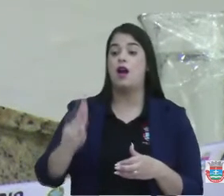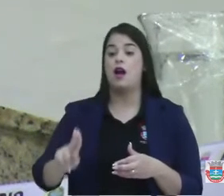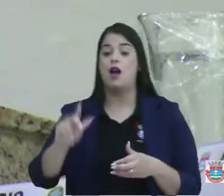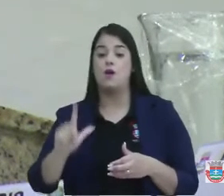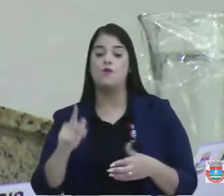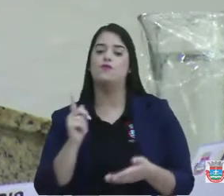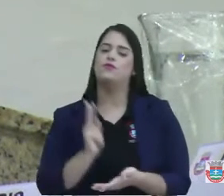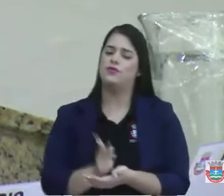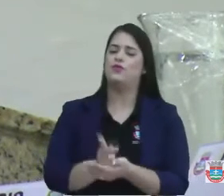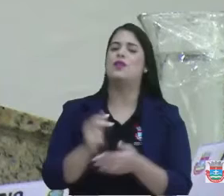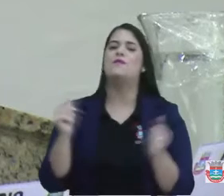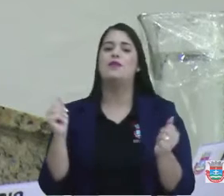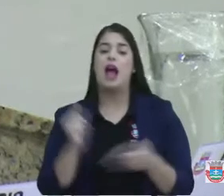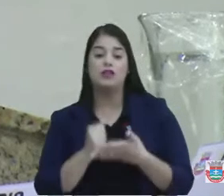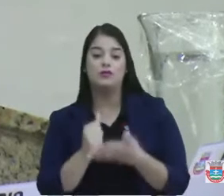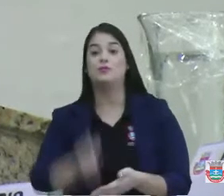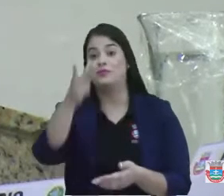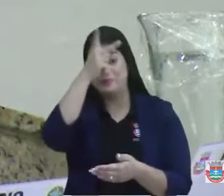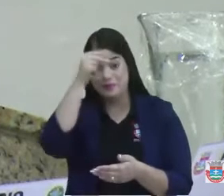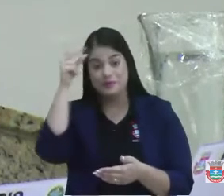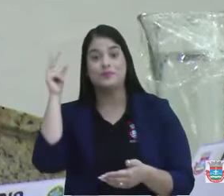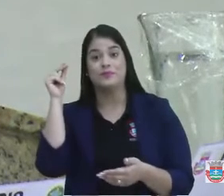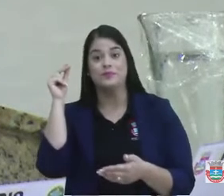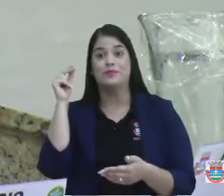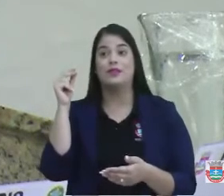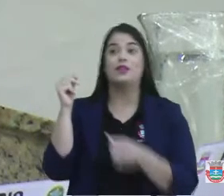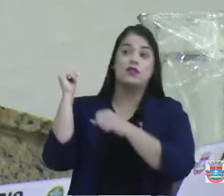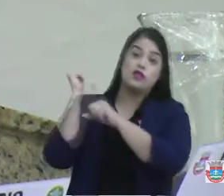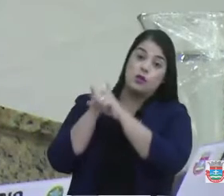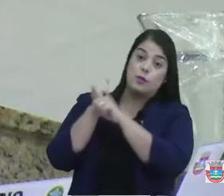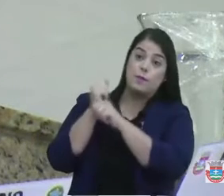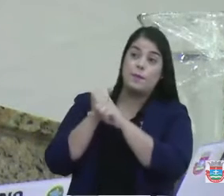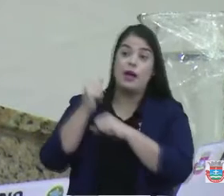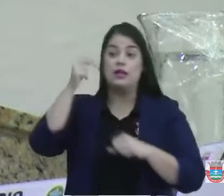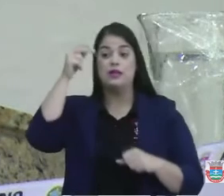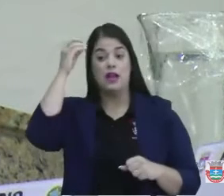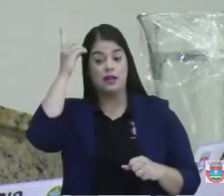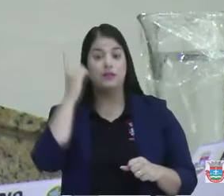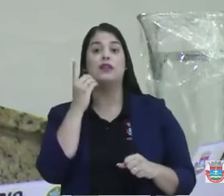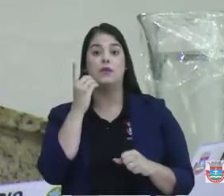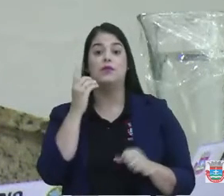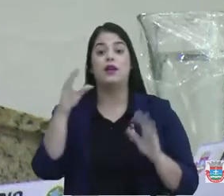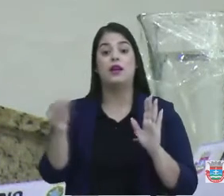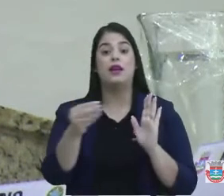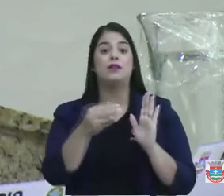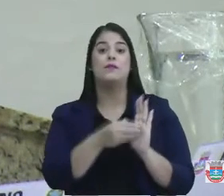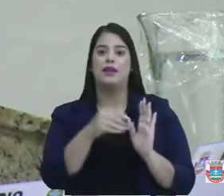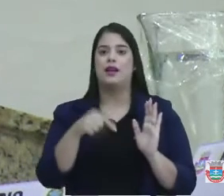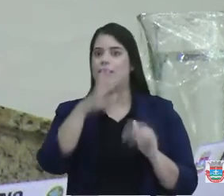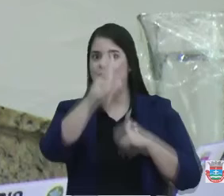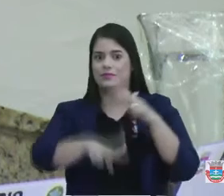sempre vem ajudando o nosso prefeito desde a época da gestão de Débora Almeida que ele vem colocando emenda para o nosso município